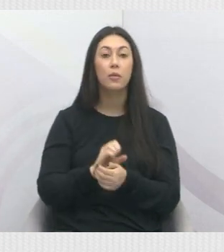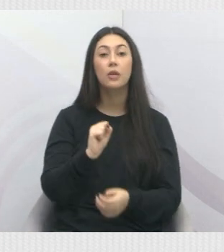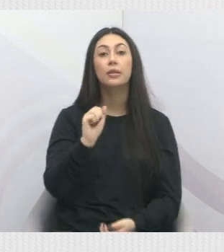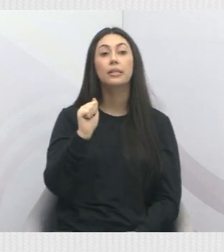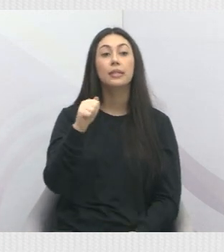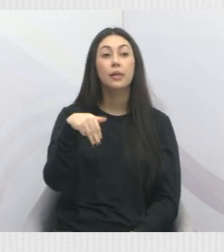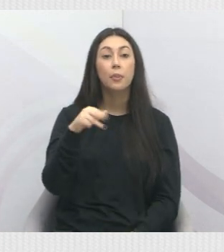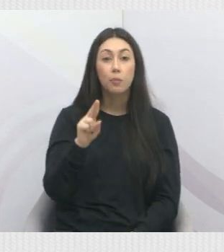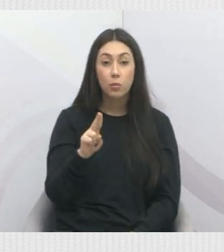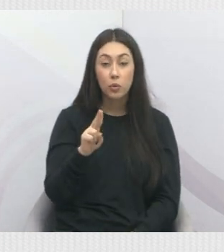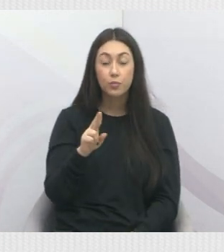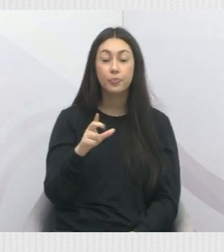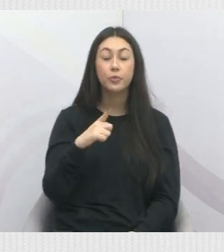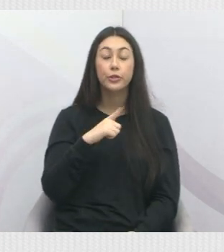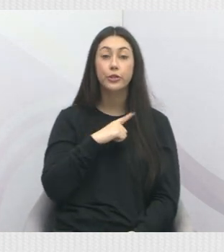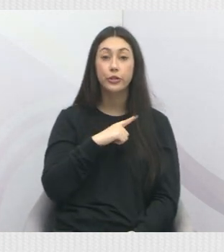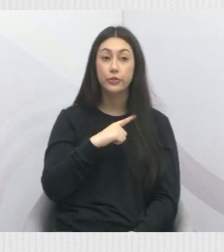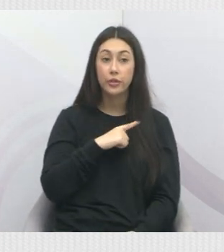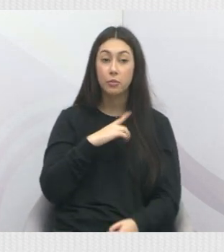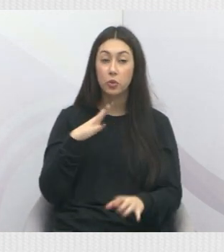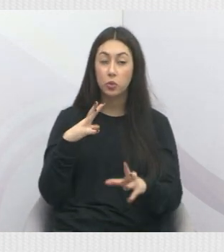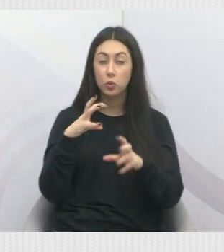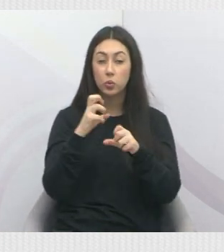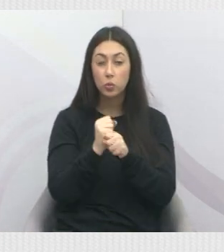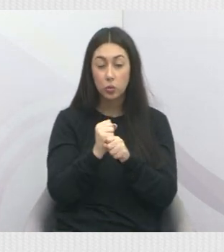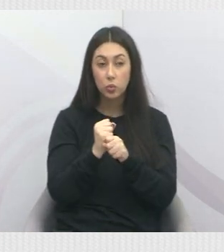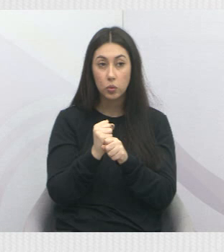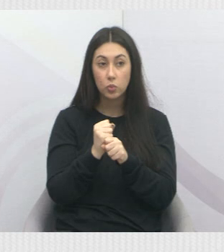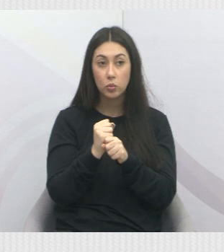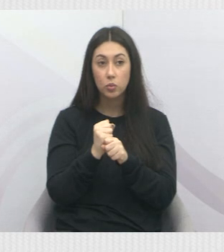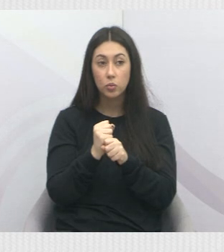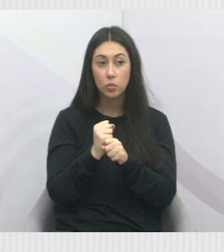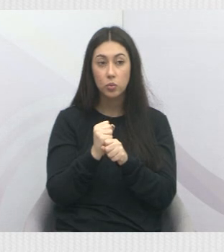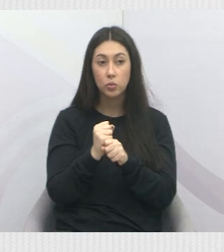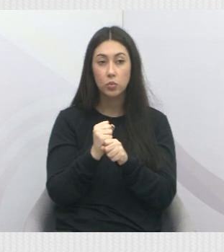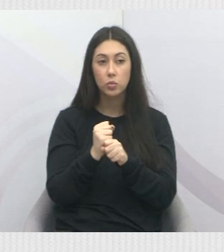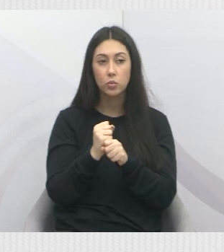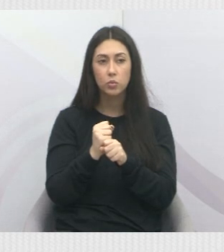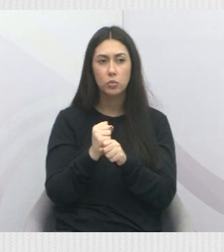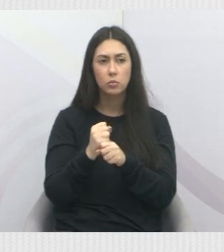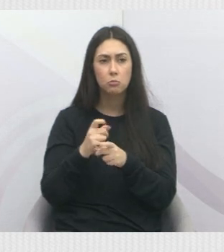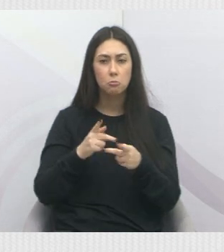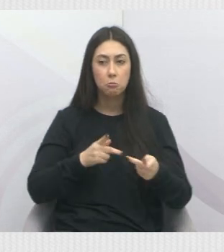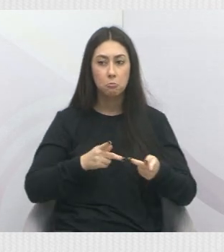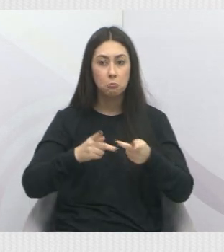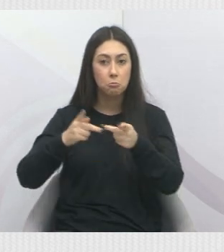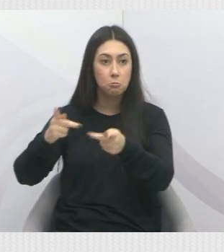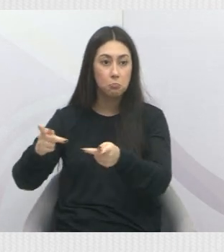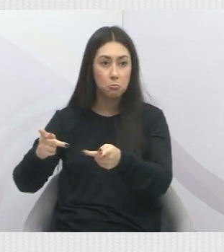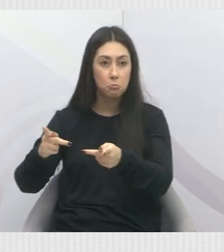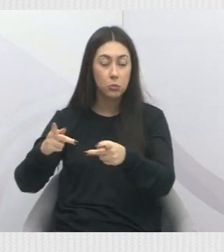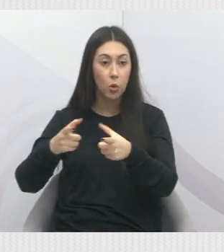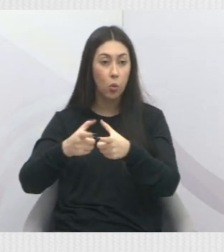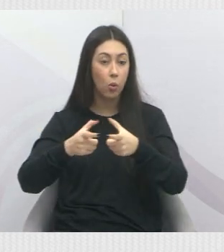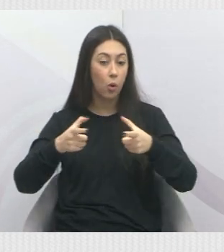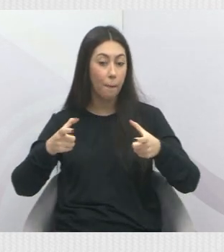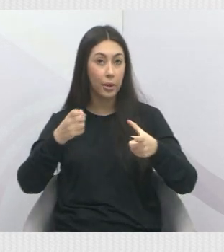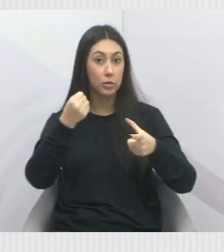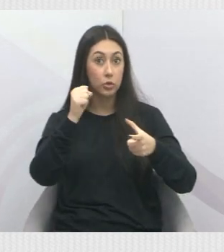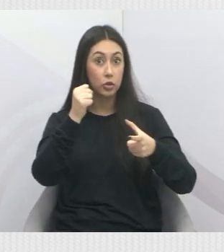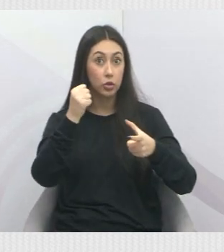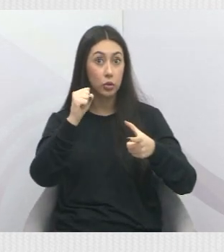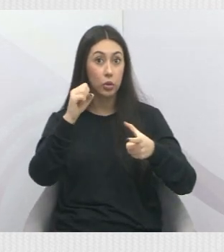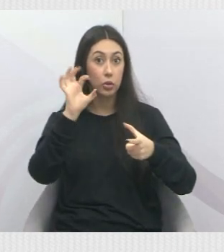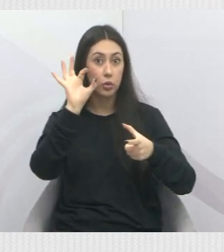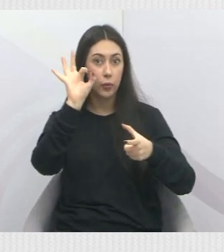SAMU, tivemos aí, no total do SAMU, em total de atendimentos, um incremento de 8%